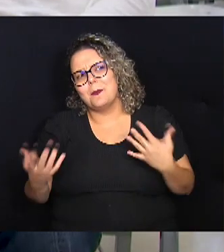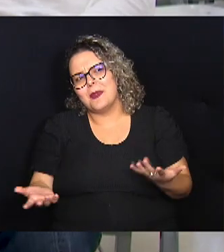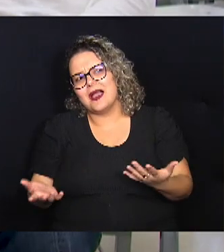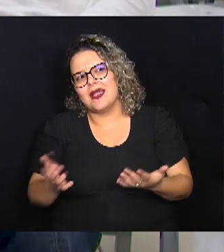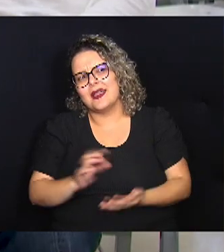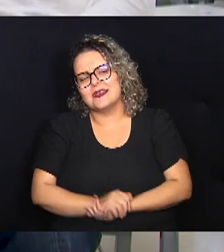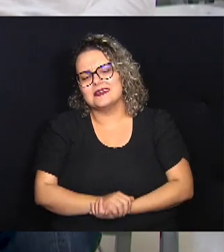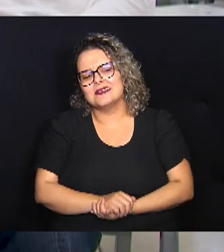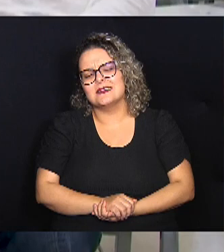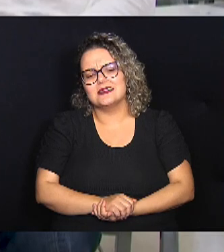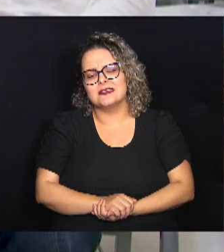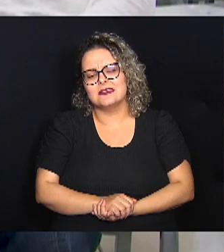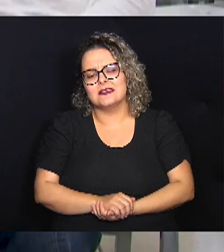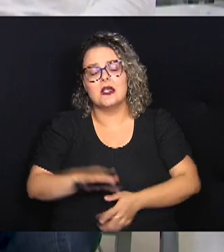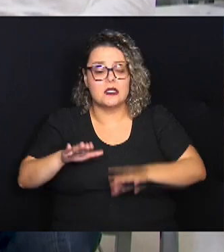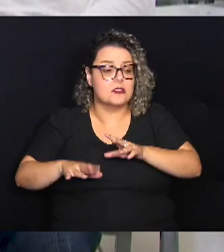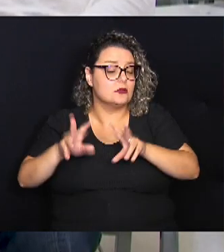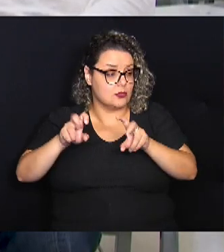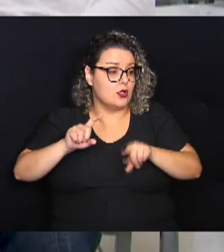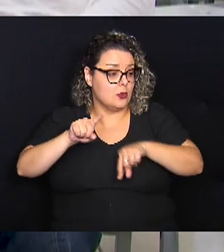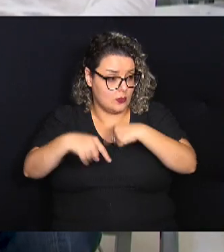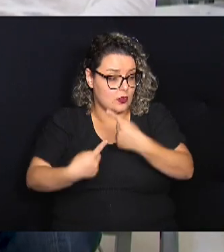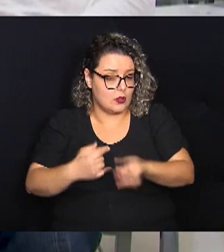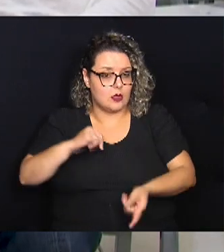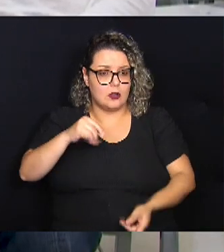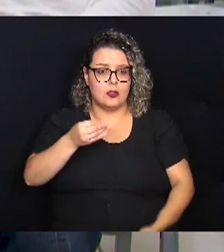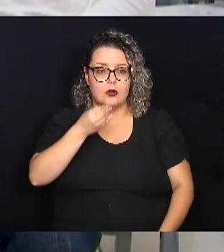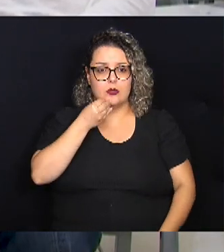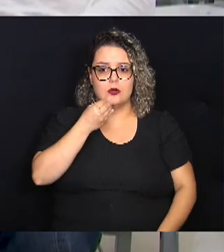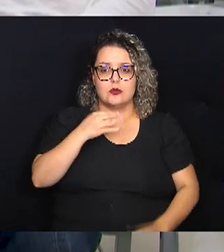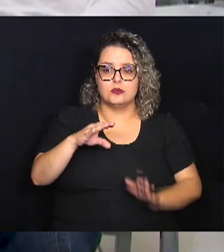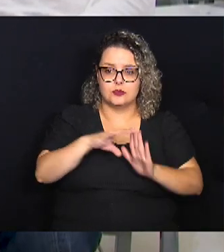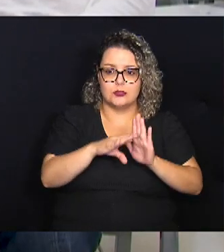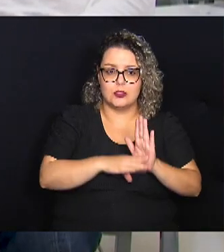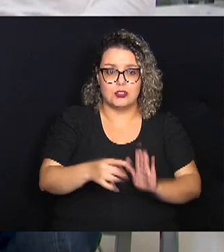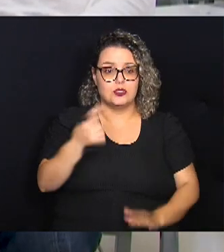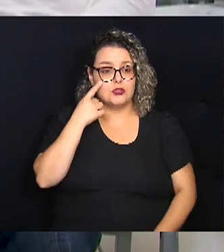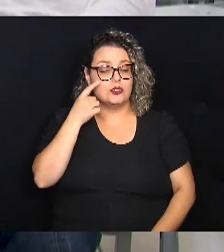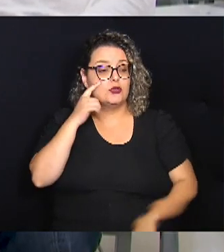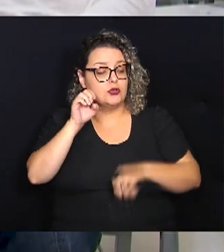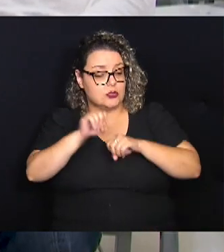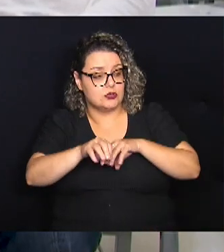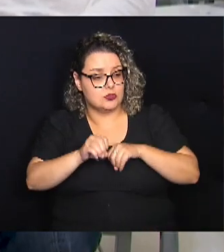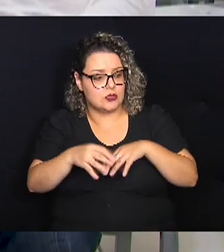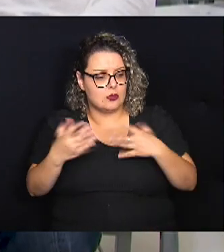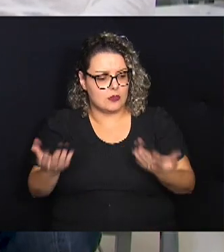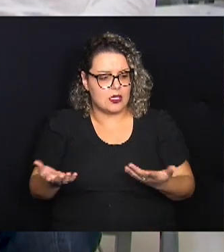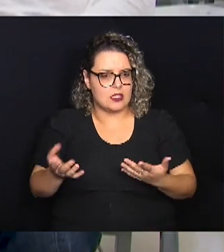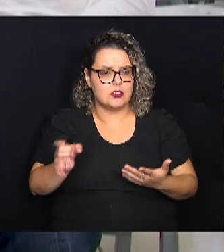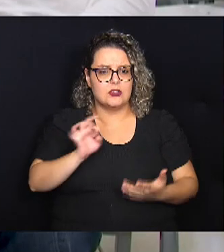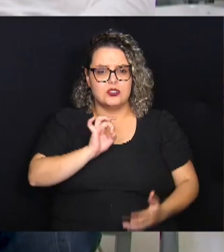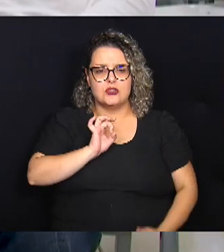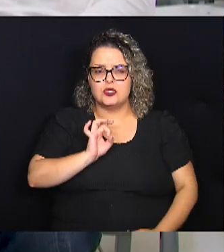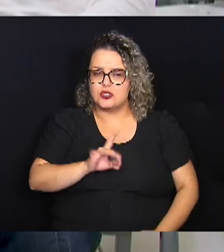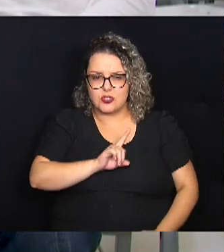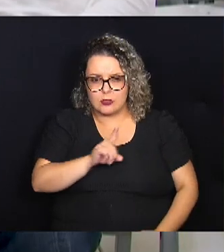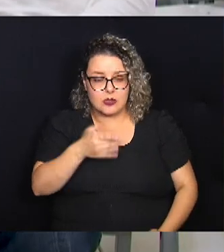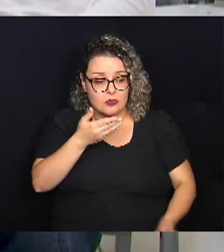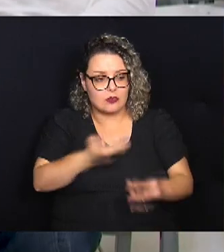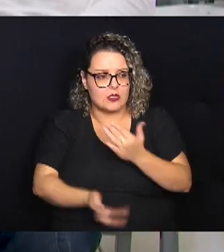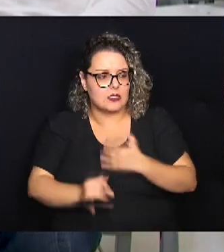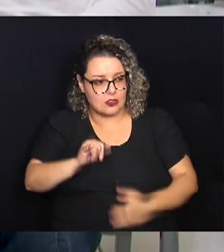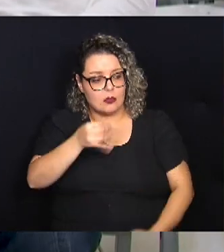ser um assunto para uma próxima oportunidade aqui no quadro De Olho na Educação, mas só para não perder o gancho, fica até,